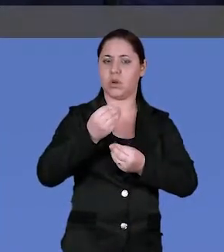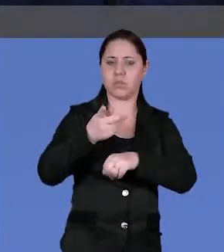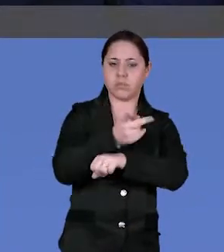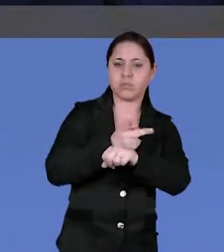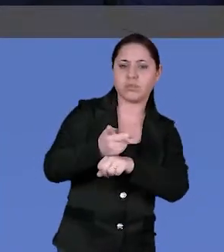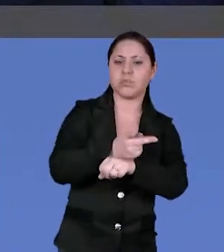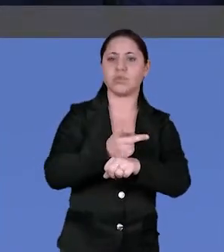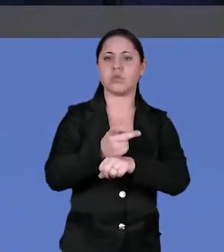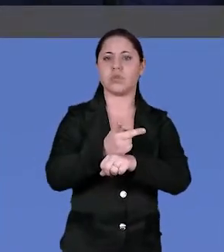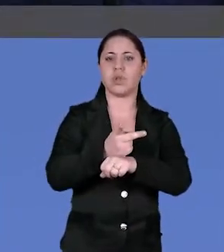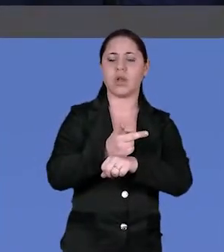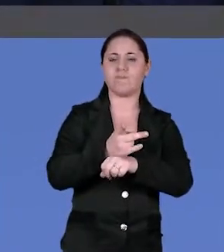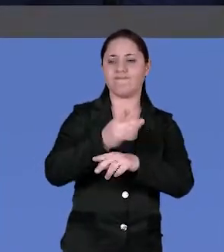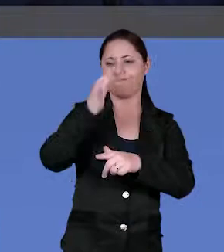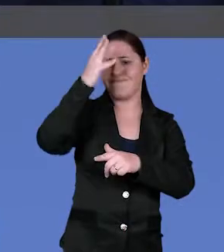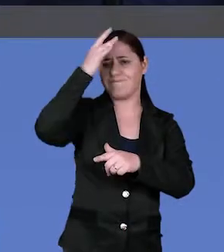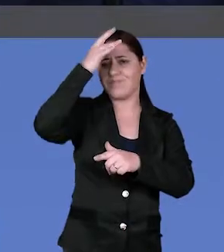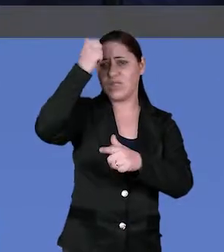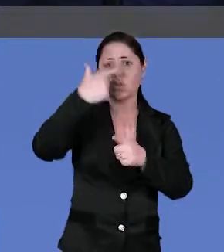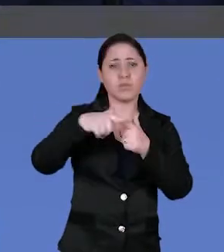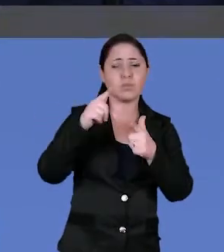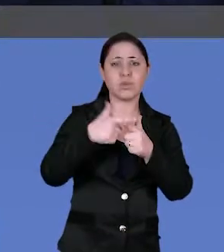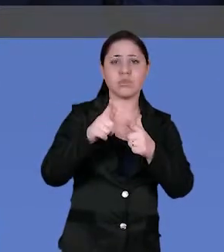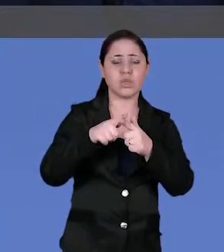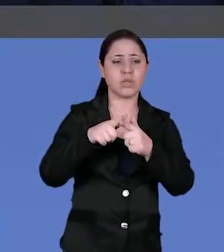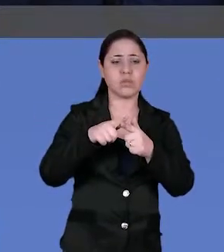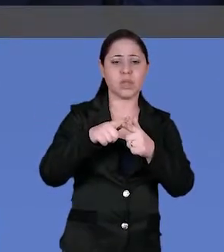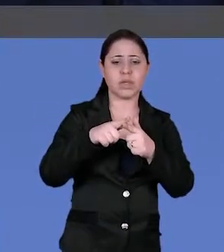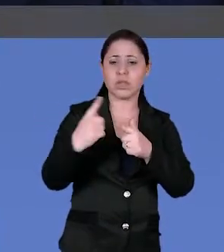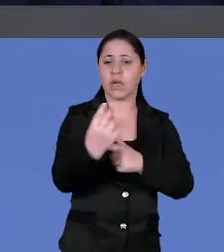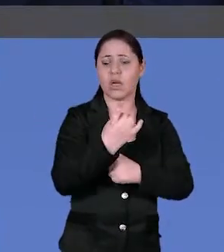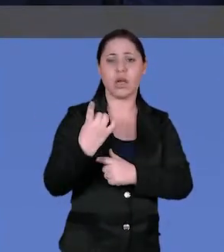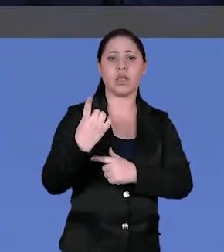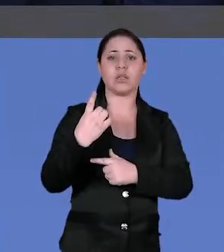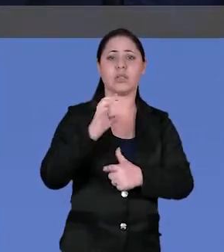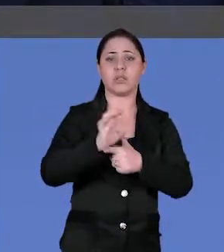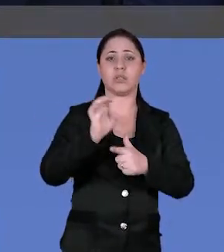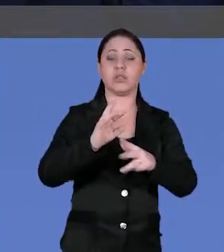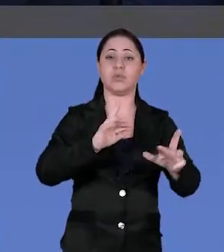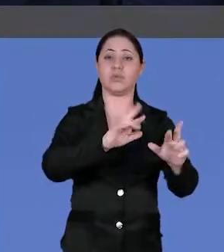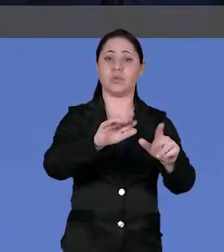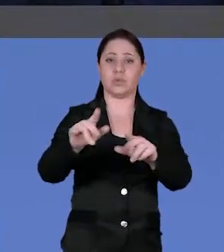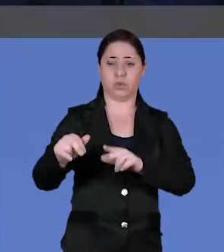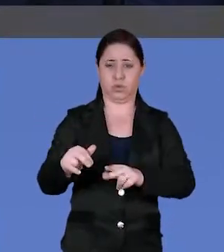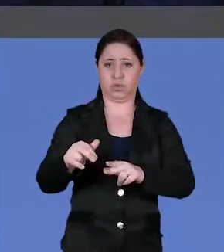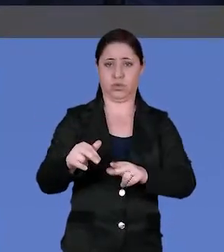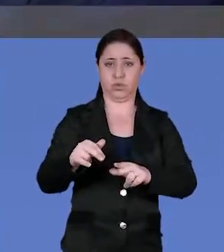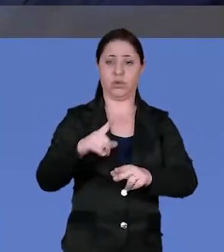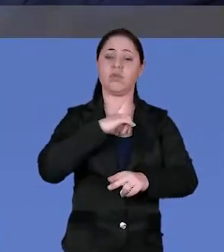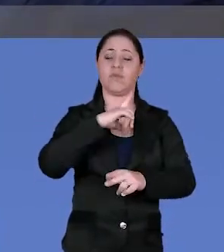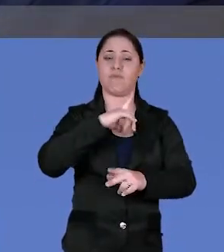esses trabalhos e procurar trazer solução em cada estado